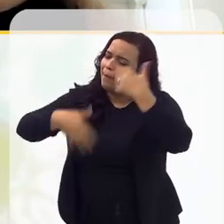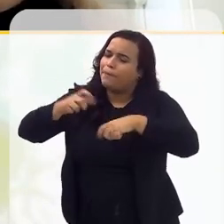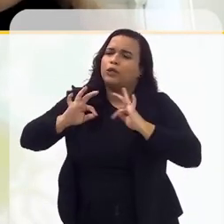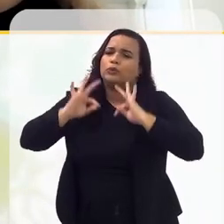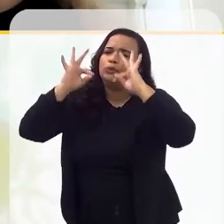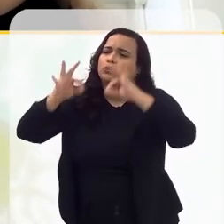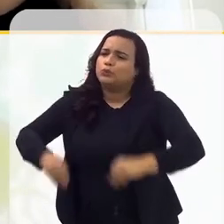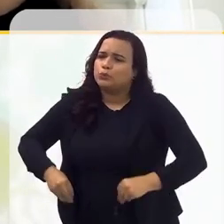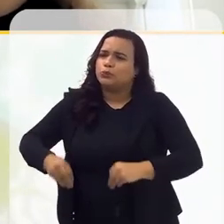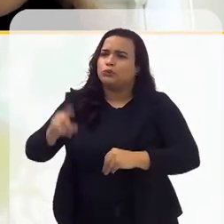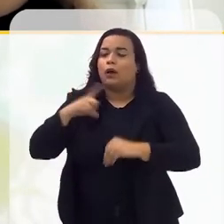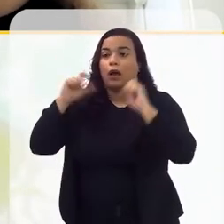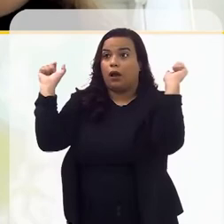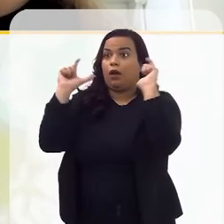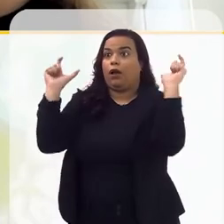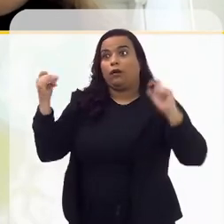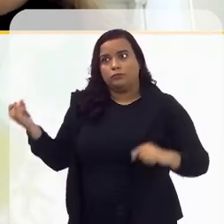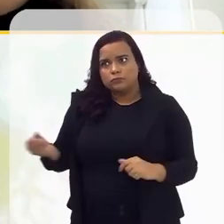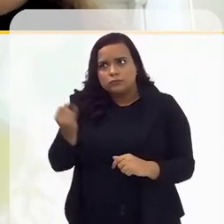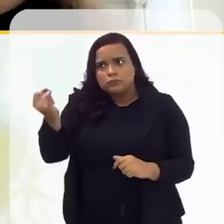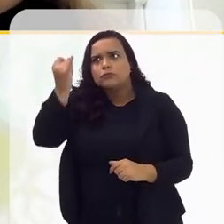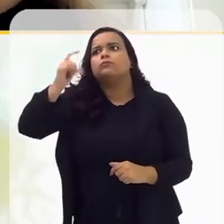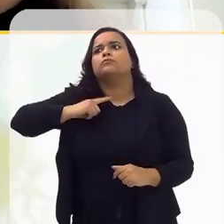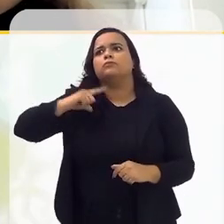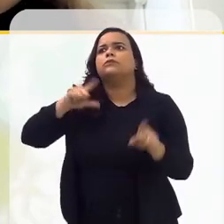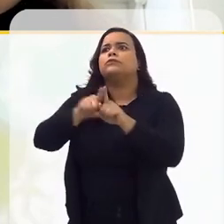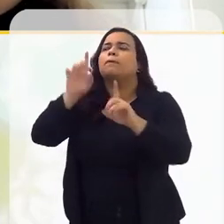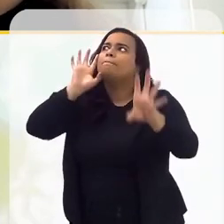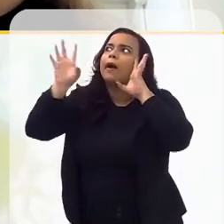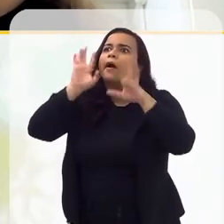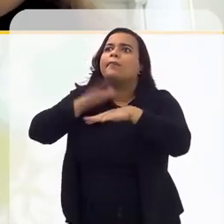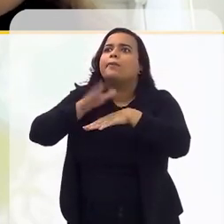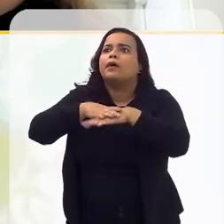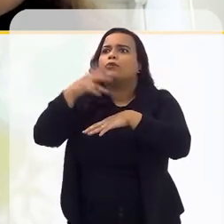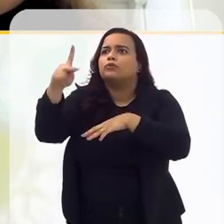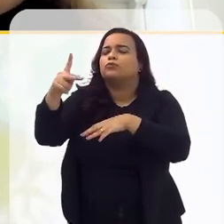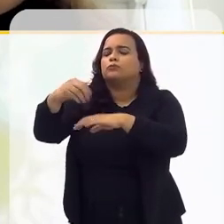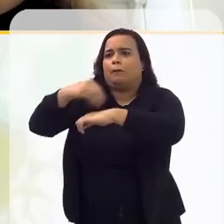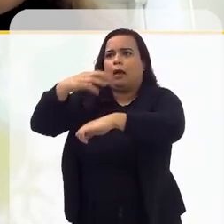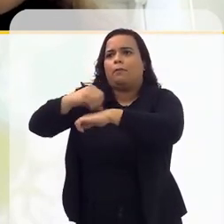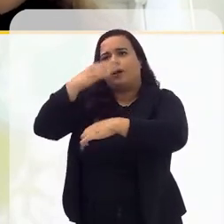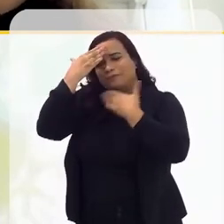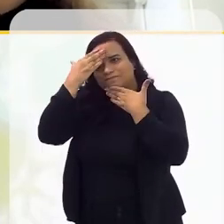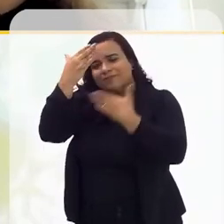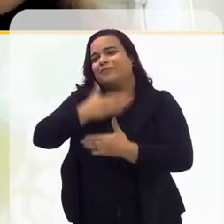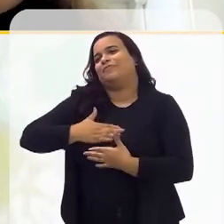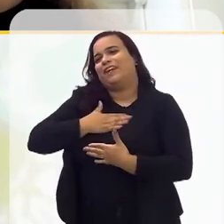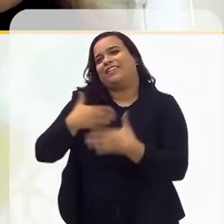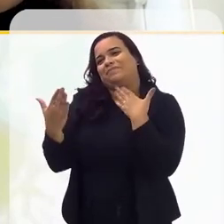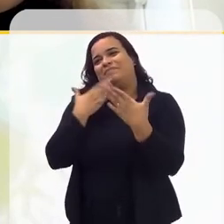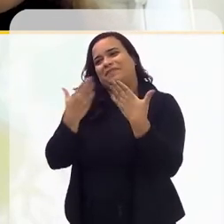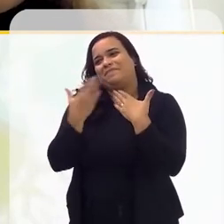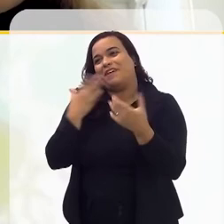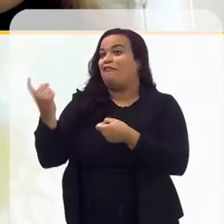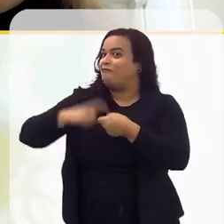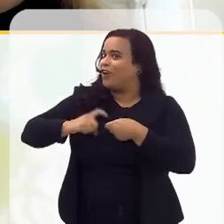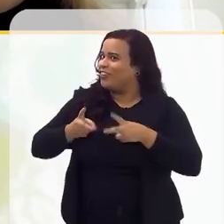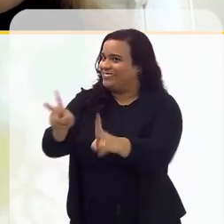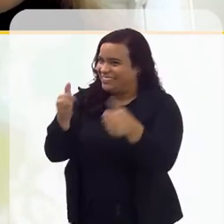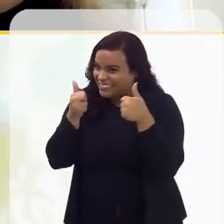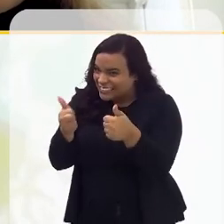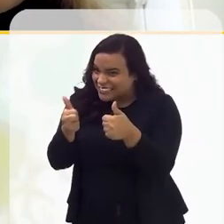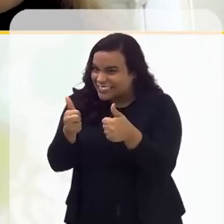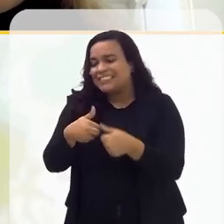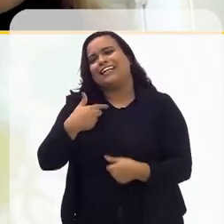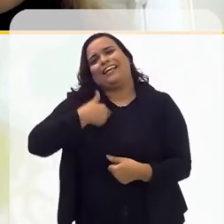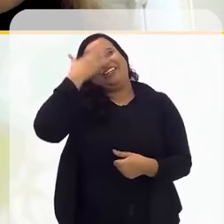para a gente, por esse alerta que é muito importante e pelas reflexões que você deixa aqui. Muito obrigada mesmo. Prazer falar com você.